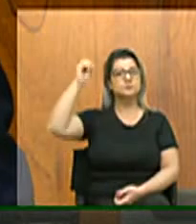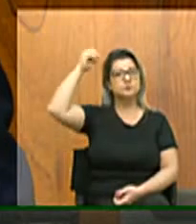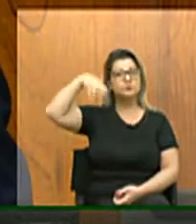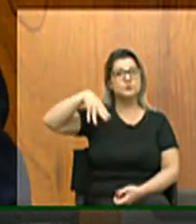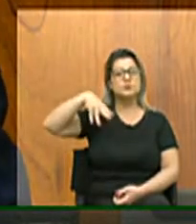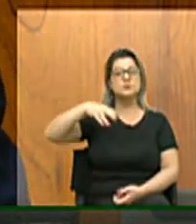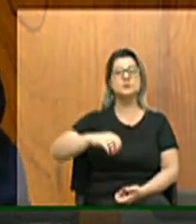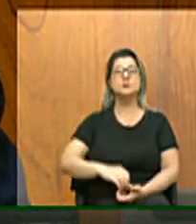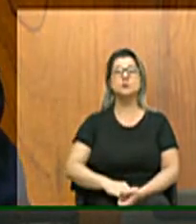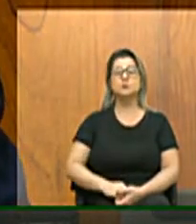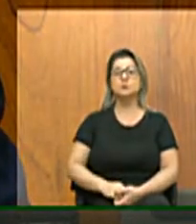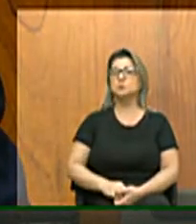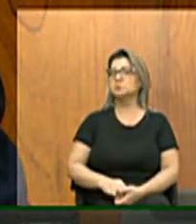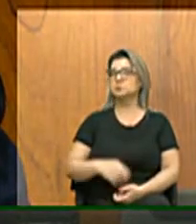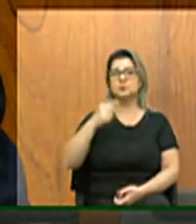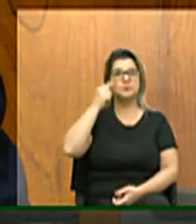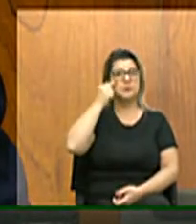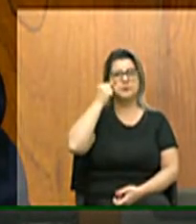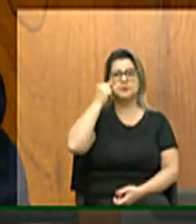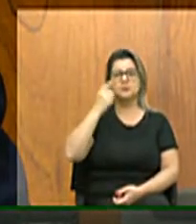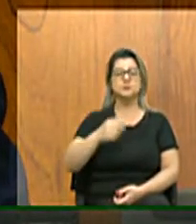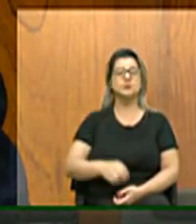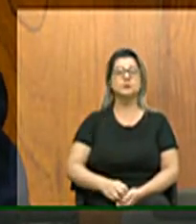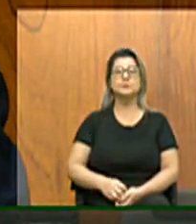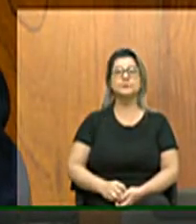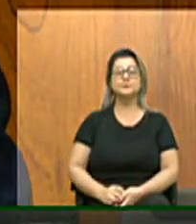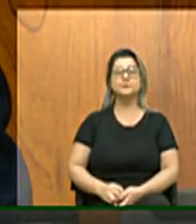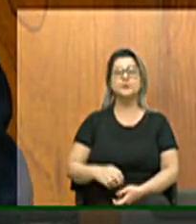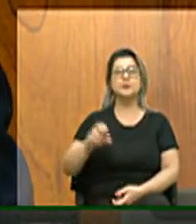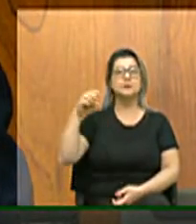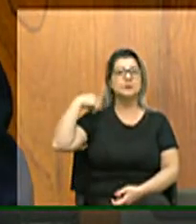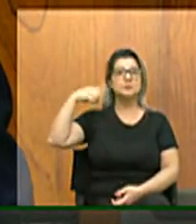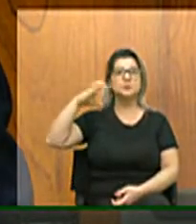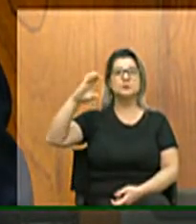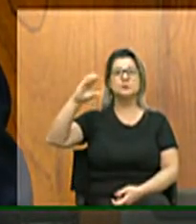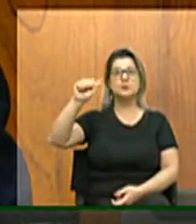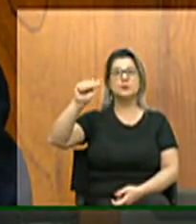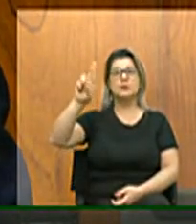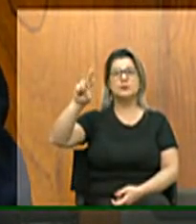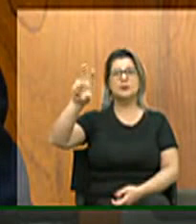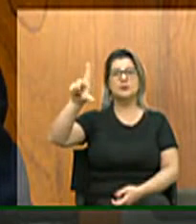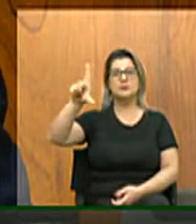Desiste, o deputado não está presente hoje. Deputado Carlos Búrigo.